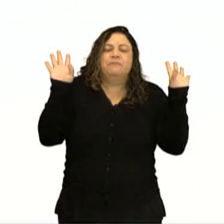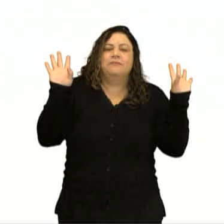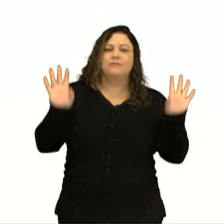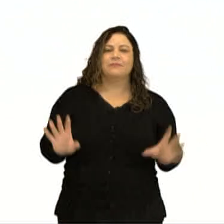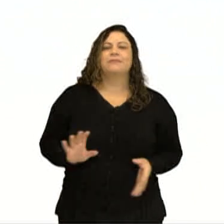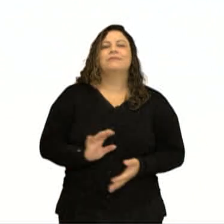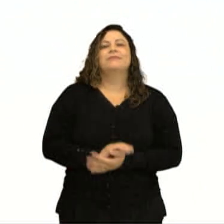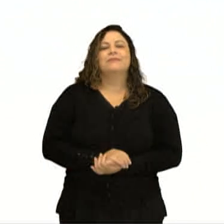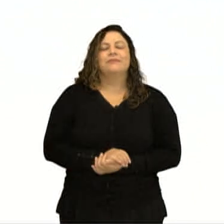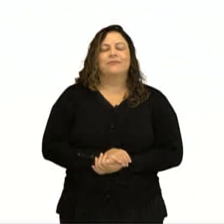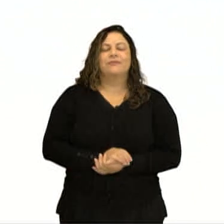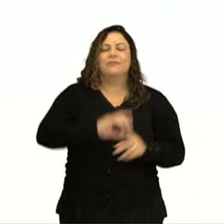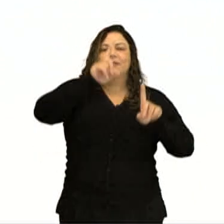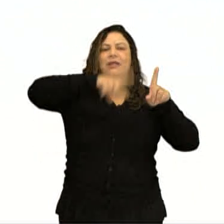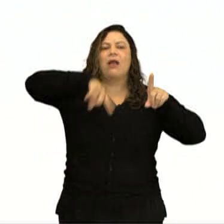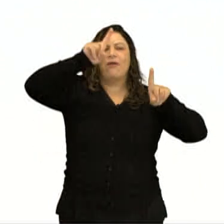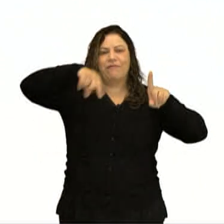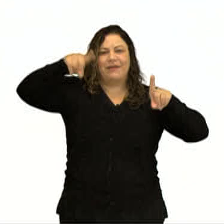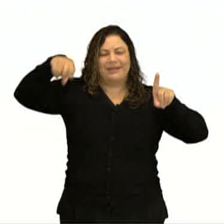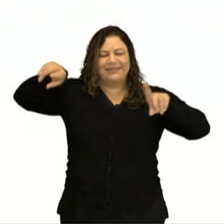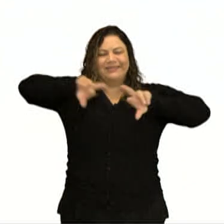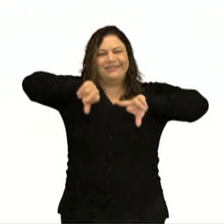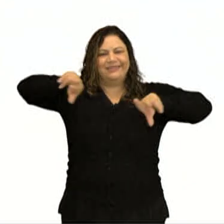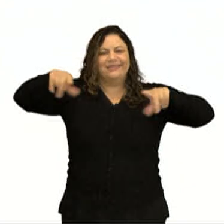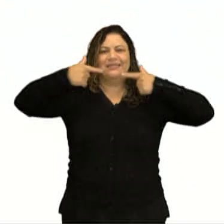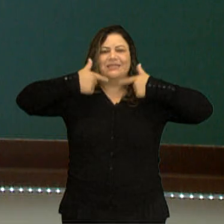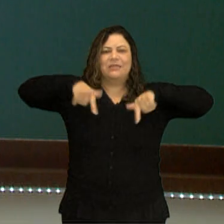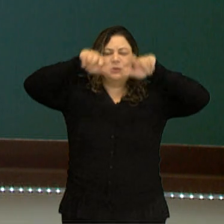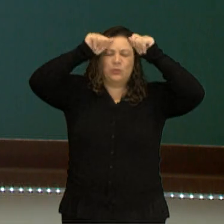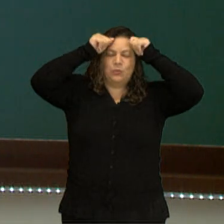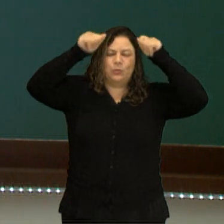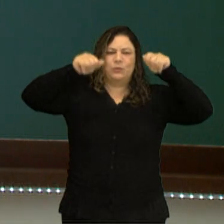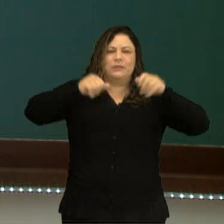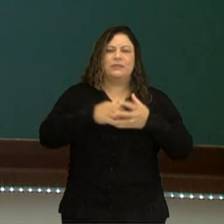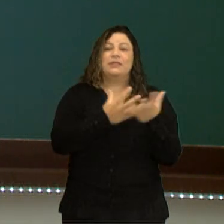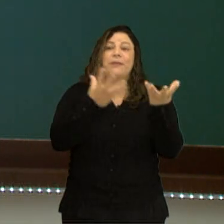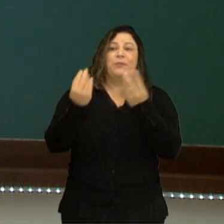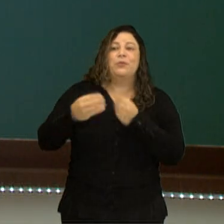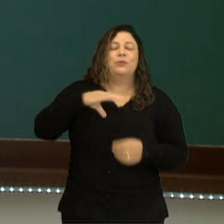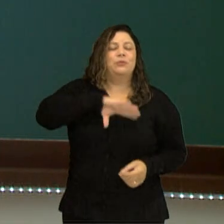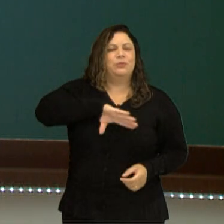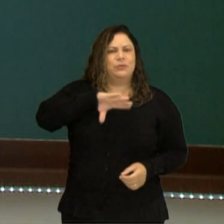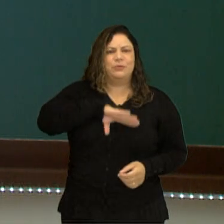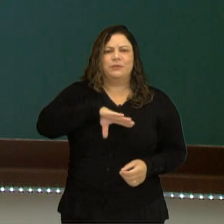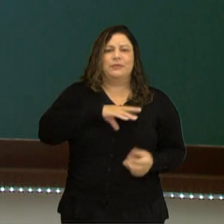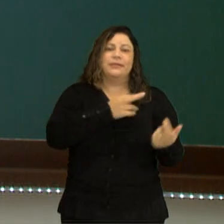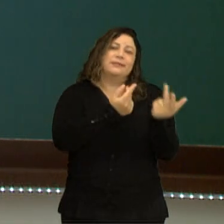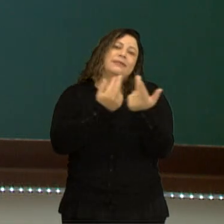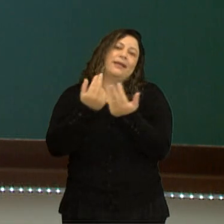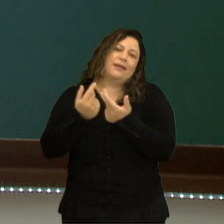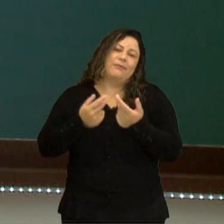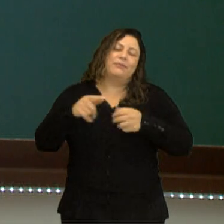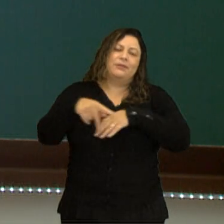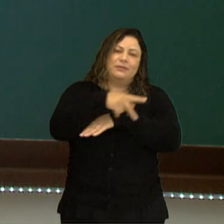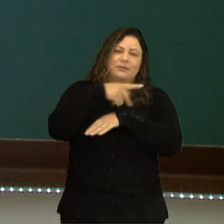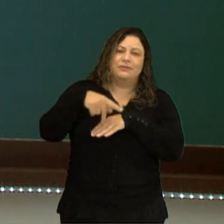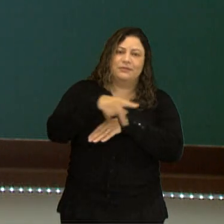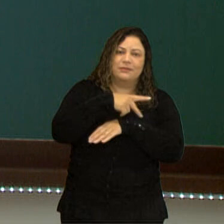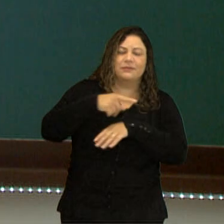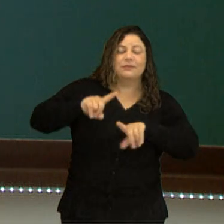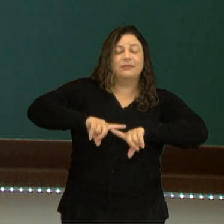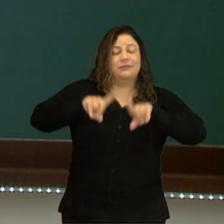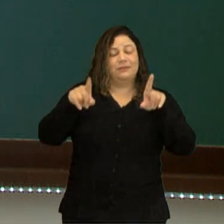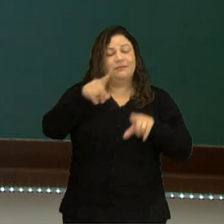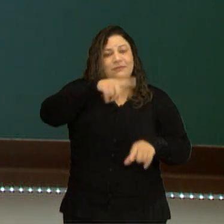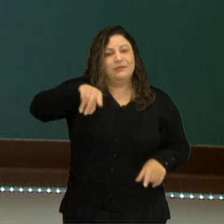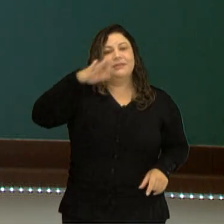sabemos que a variação linguística é extensa. A língua portuguesa é a mesma em nosso país, mas vocês sabem, né, como um